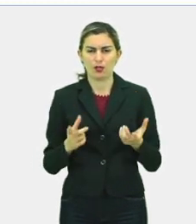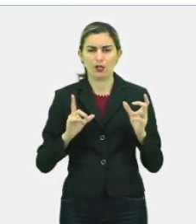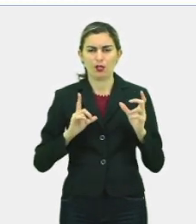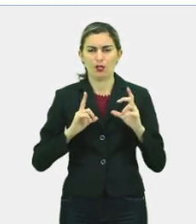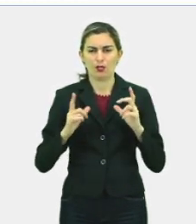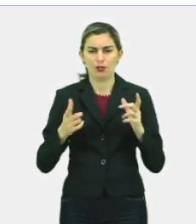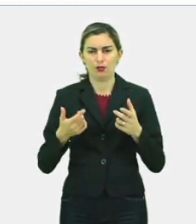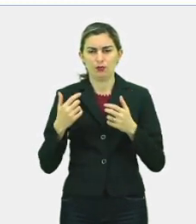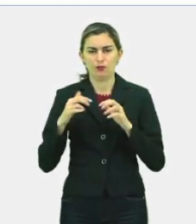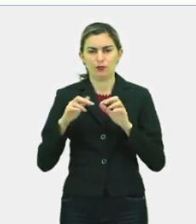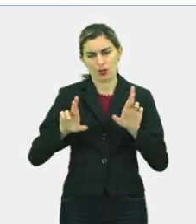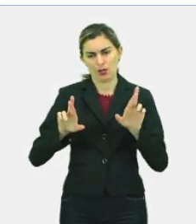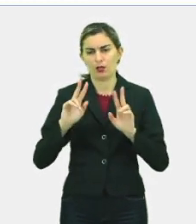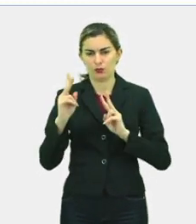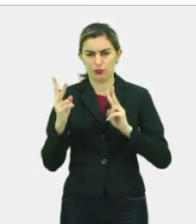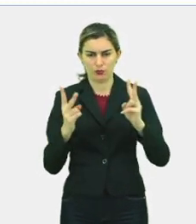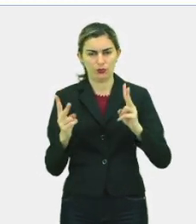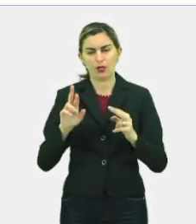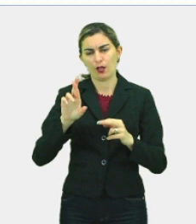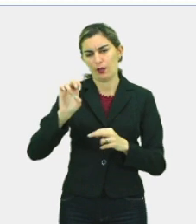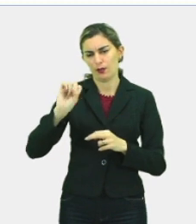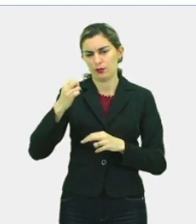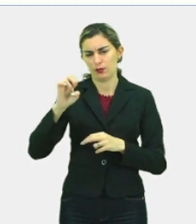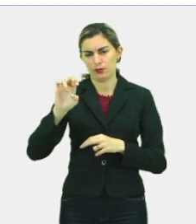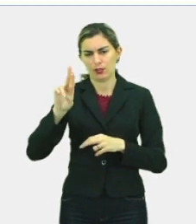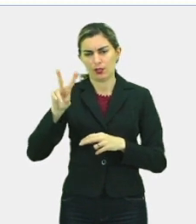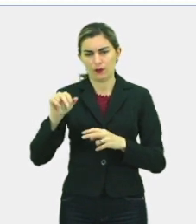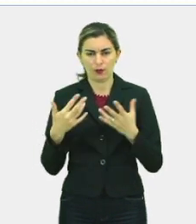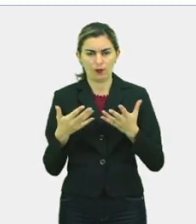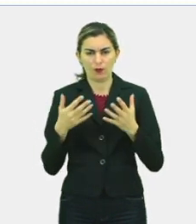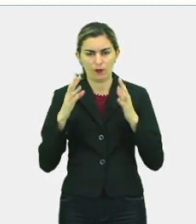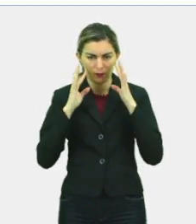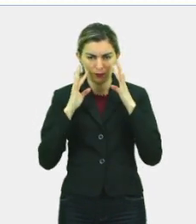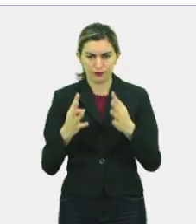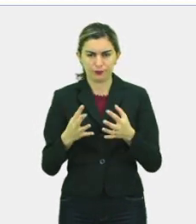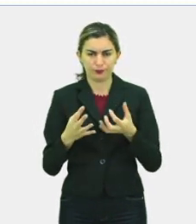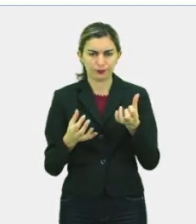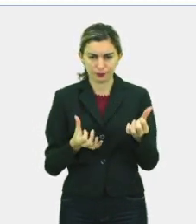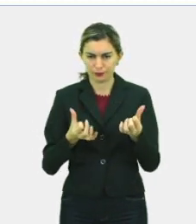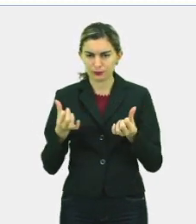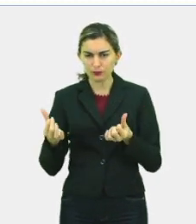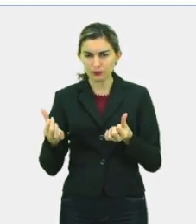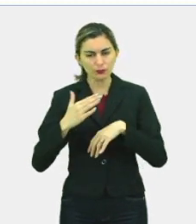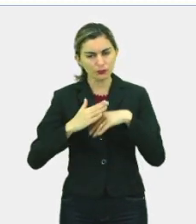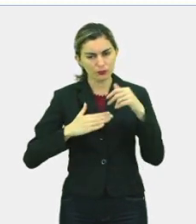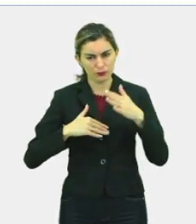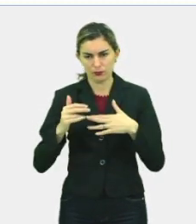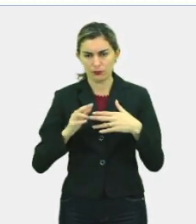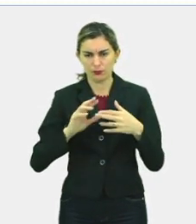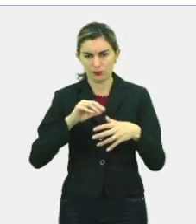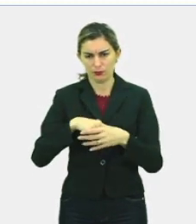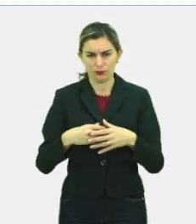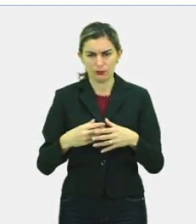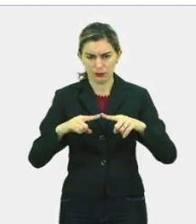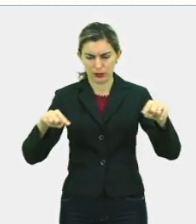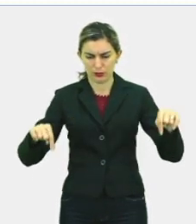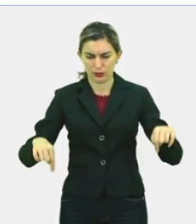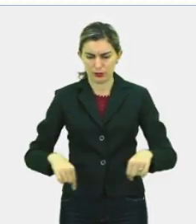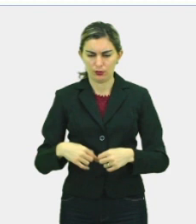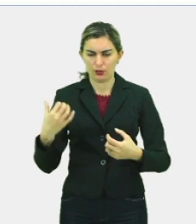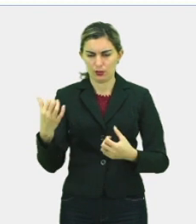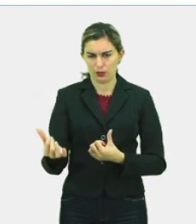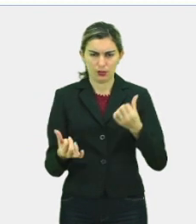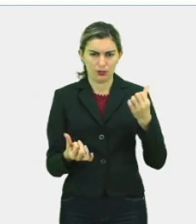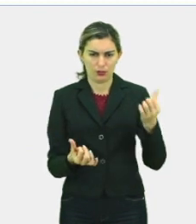a questão dos reservas, tá? Mas nesse momento vamos nos fixar aos atletas, aos praticantes que estão dentro de quadra. Então